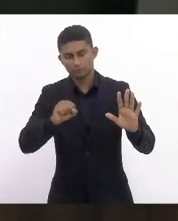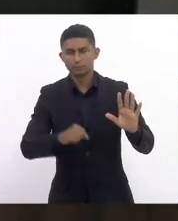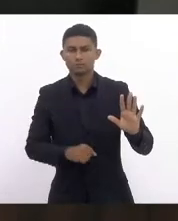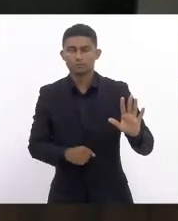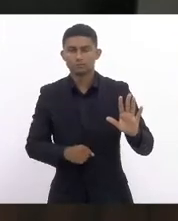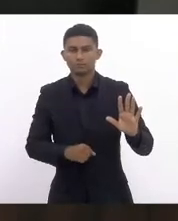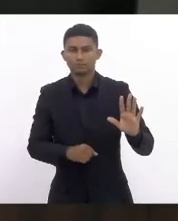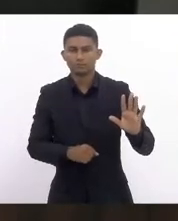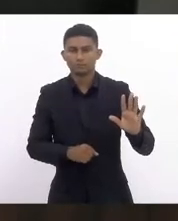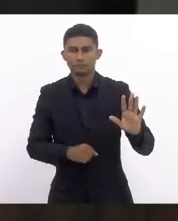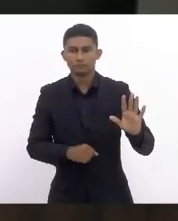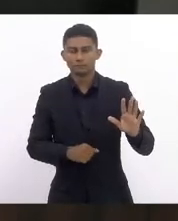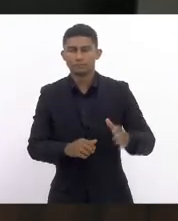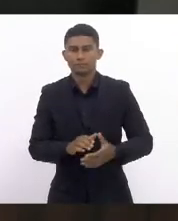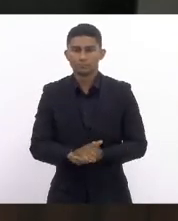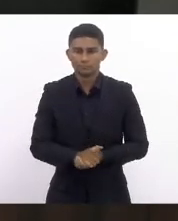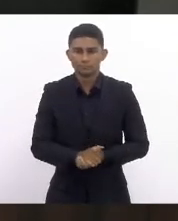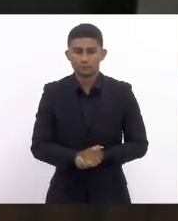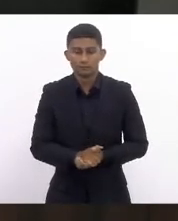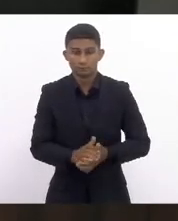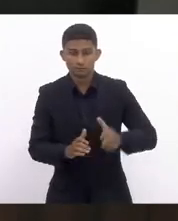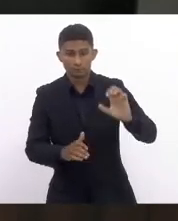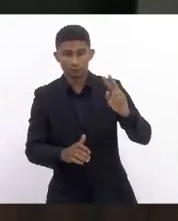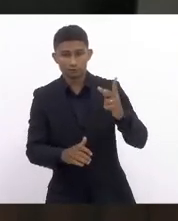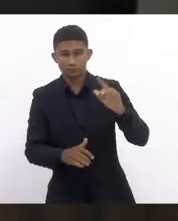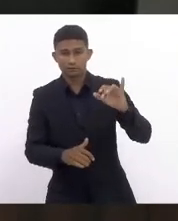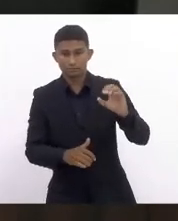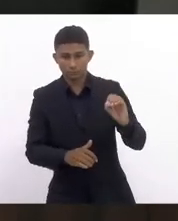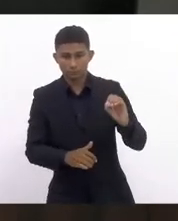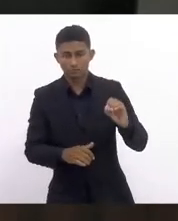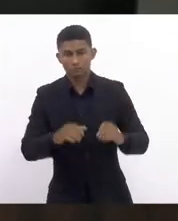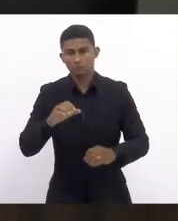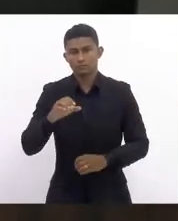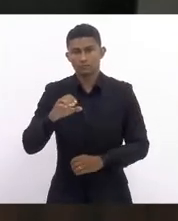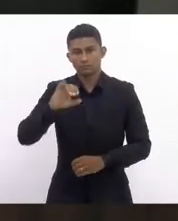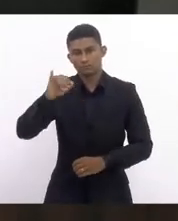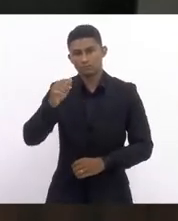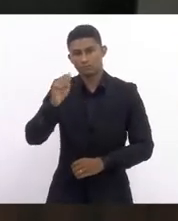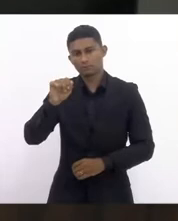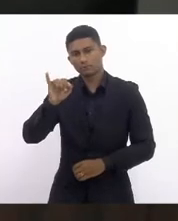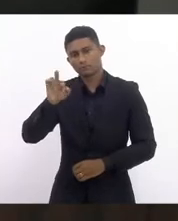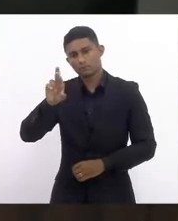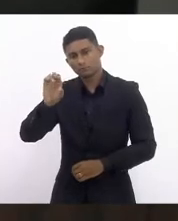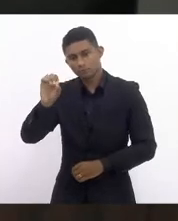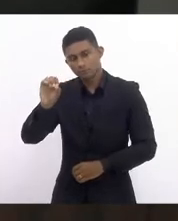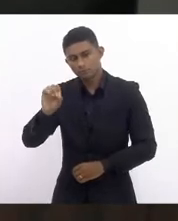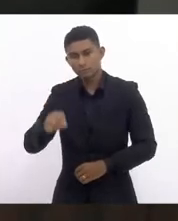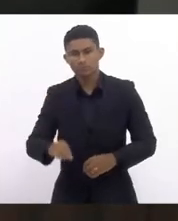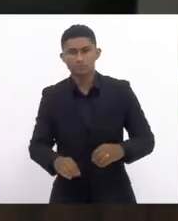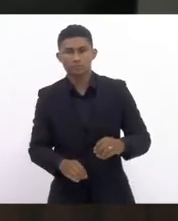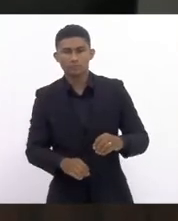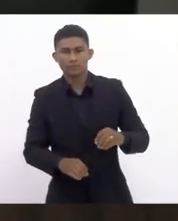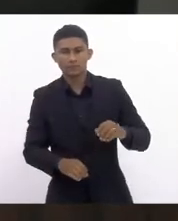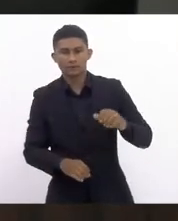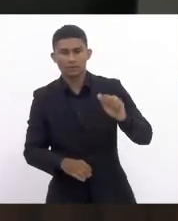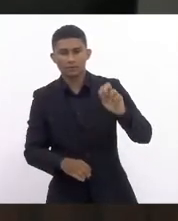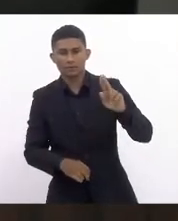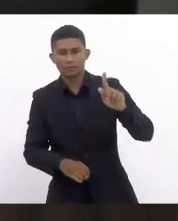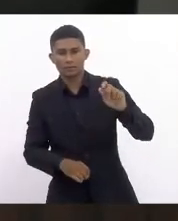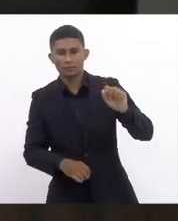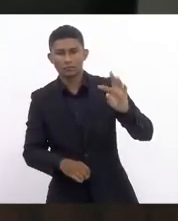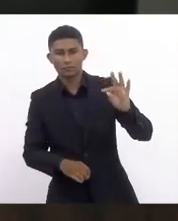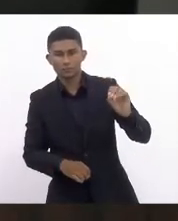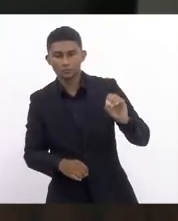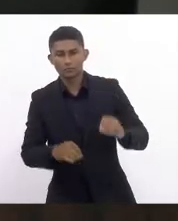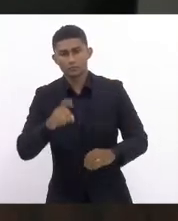Deputado Carlos Macedo. Deputado Chico Machado. Deputado Coronel Jairo. Deputado Delegado Carlos Augusto. Deputado